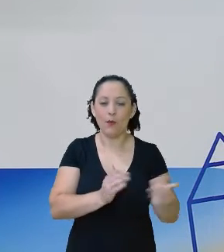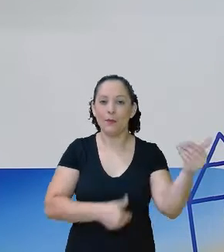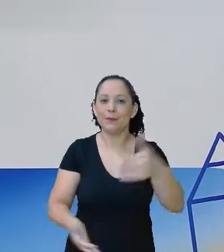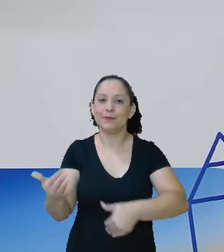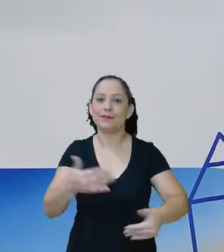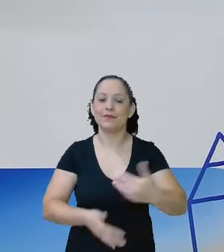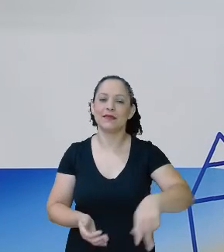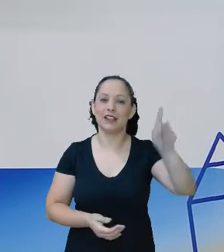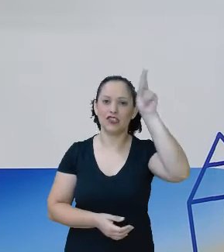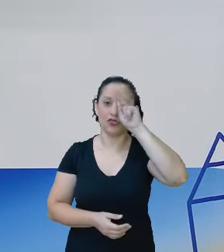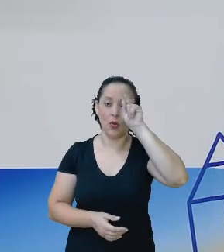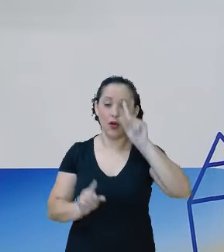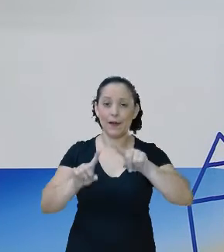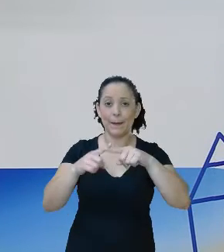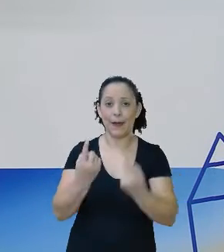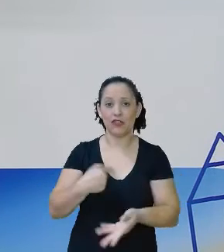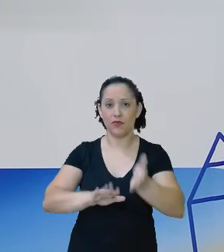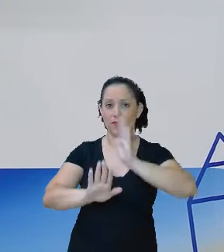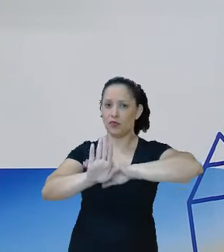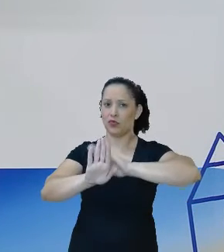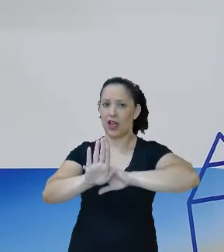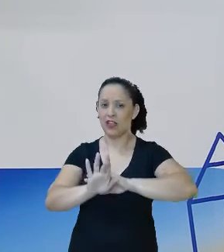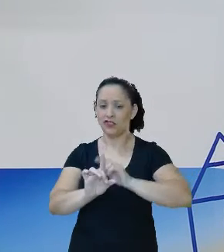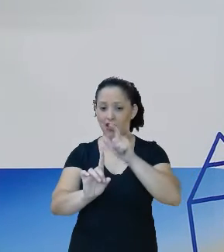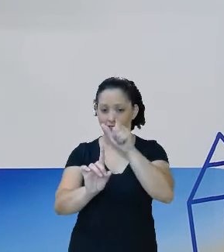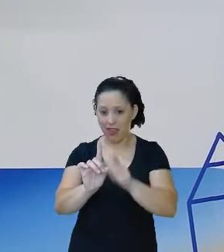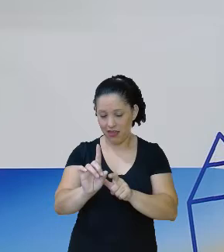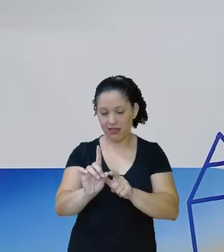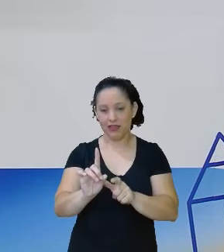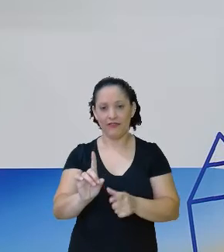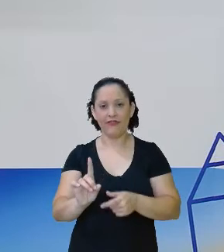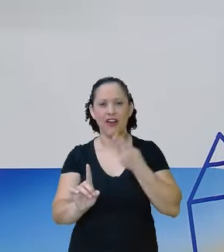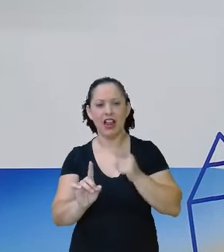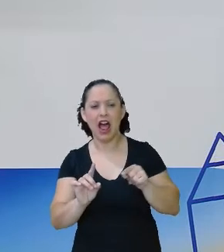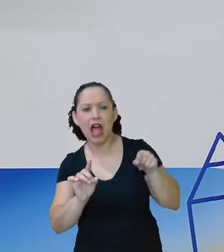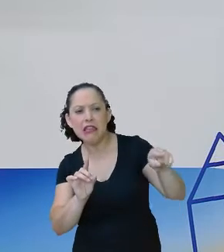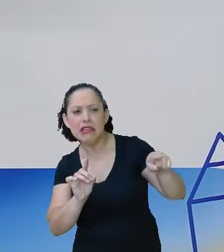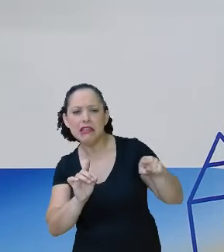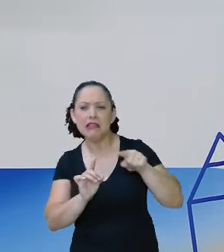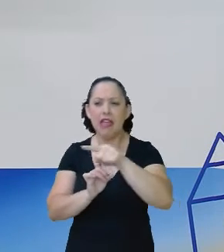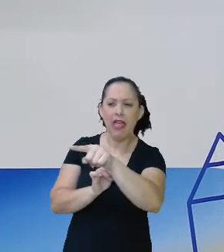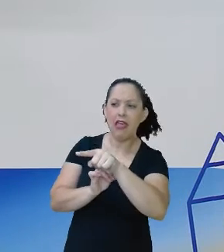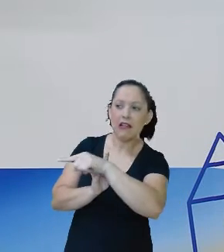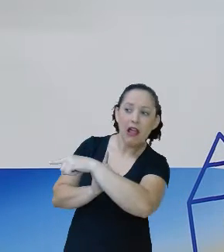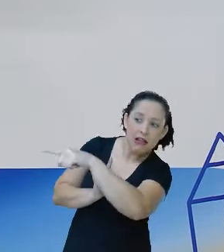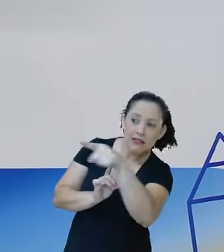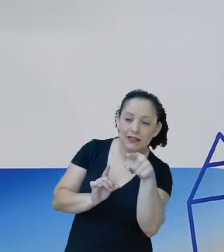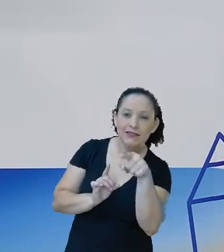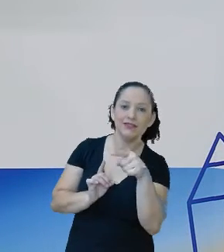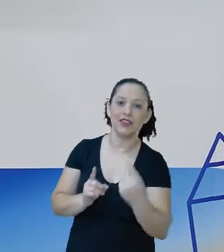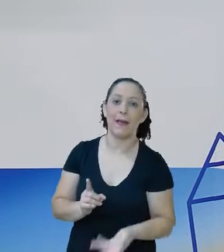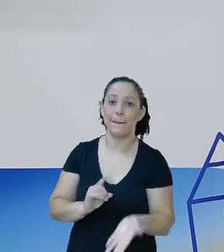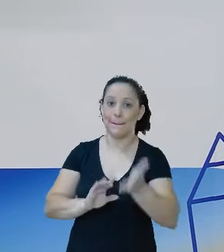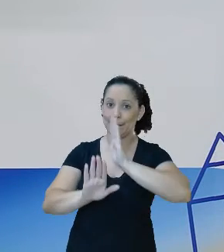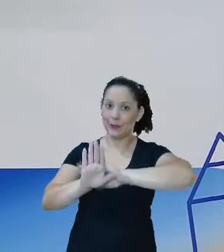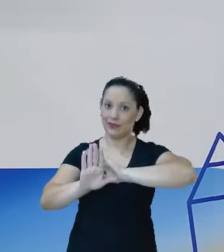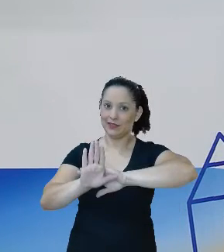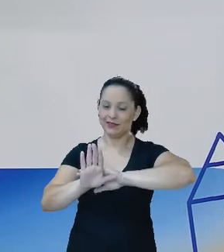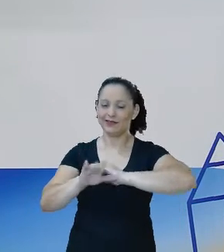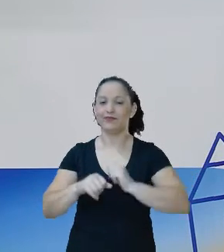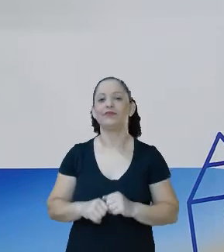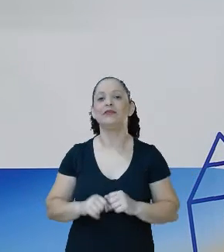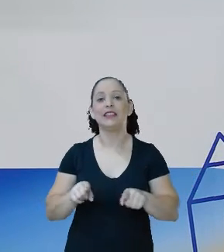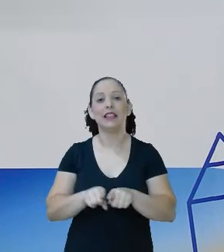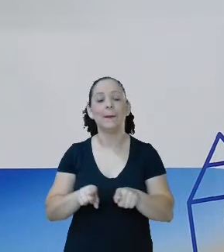o narrador observador vai citar muito o pronome ele, ela, eles, porque ele está vendo de fora. E por último, o